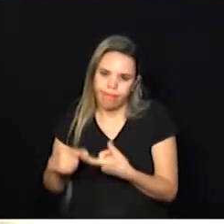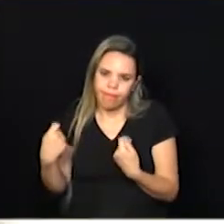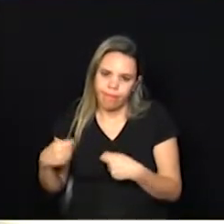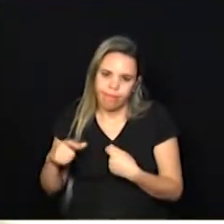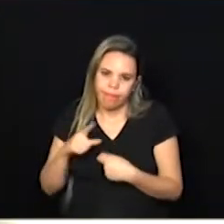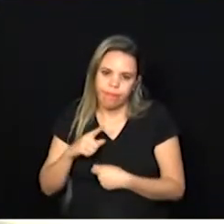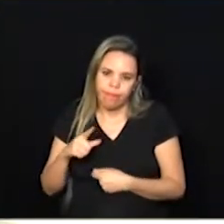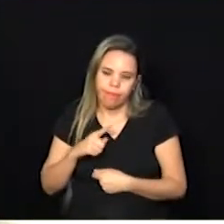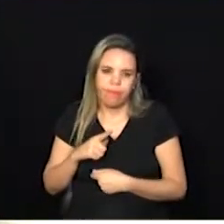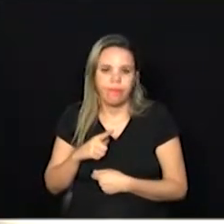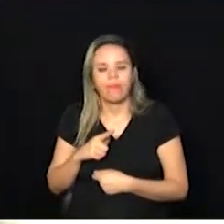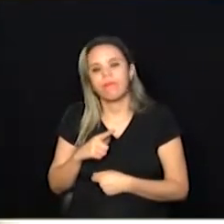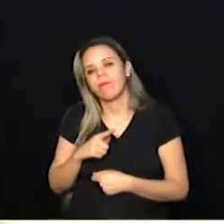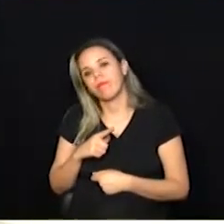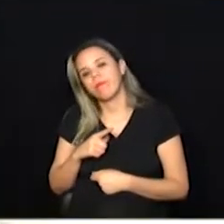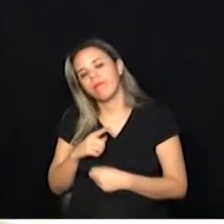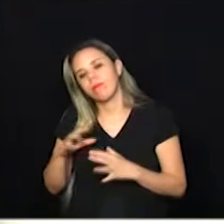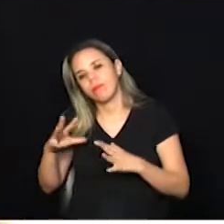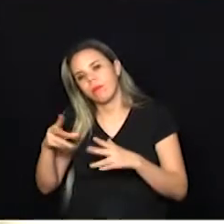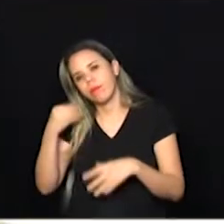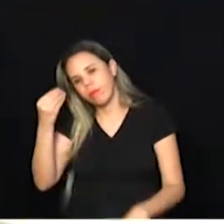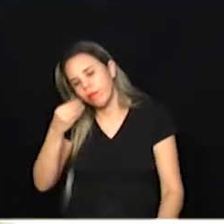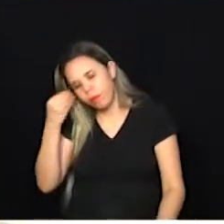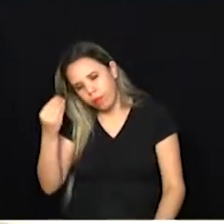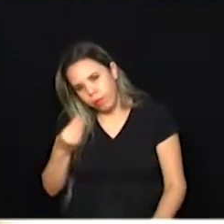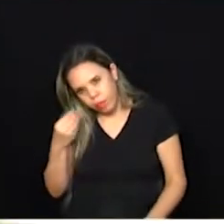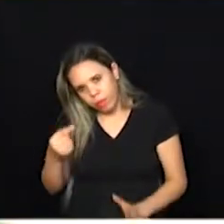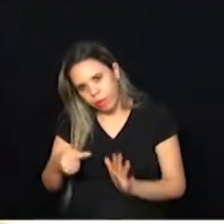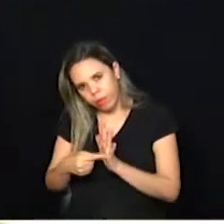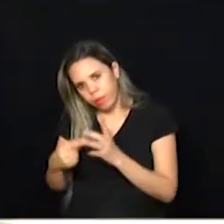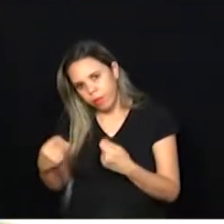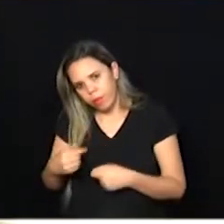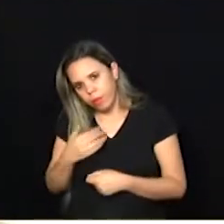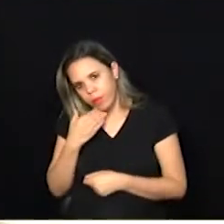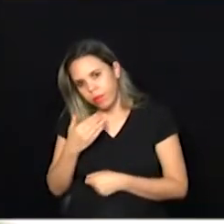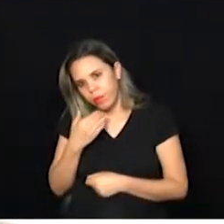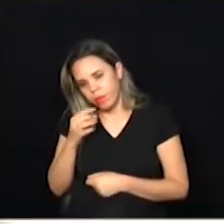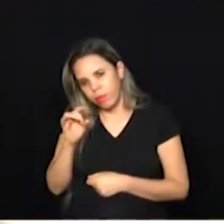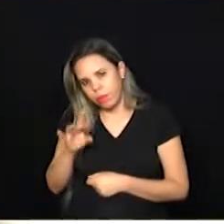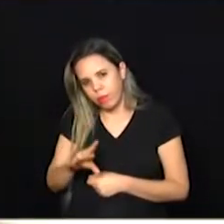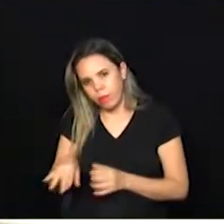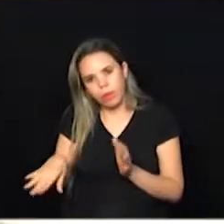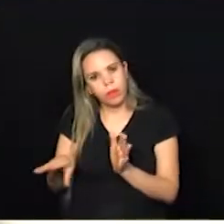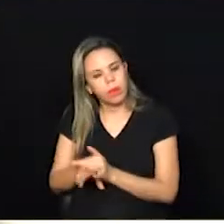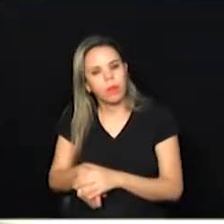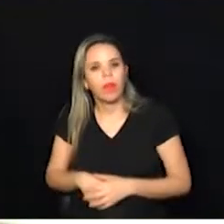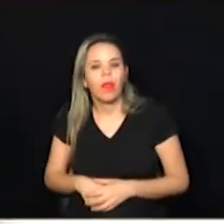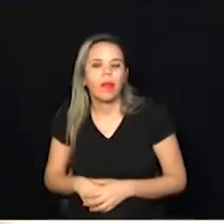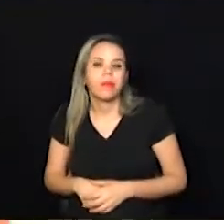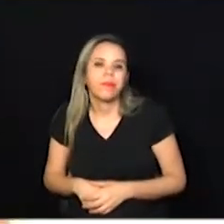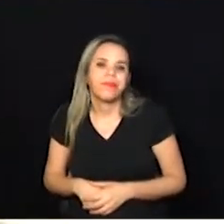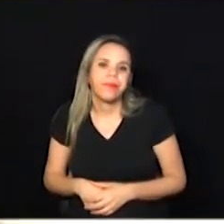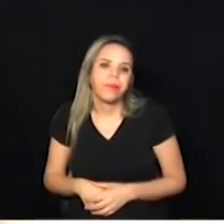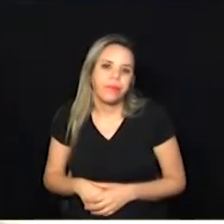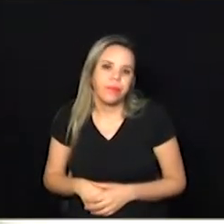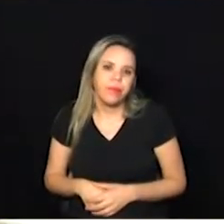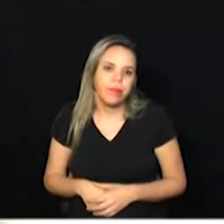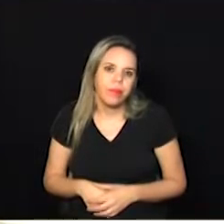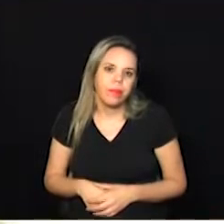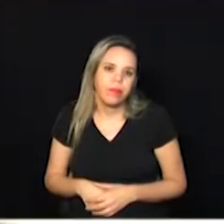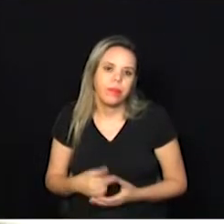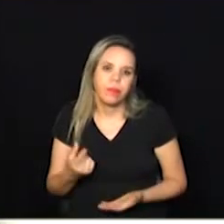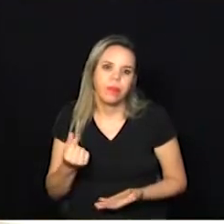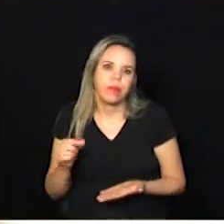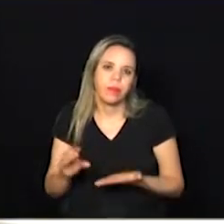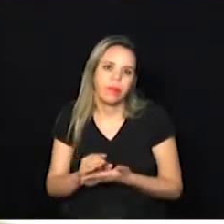demanda espontânea. Todas as experiências mostram que a demanda espontânea não chega. E a questão